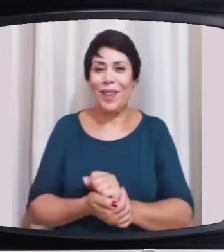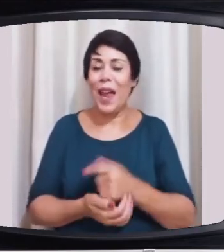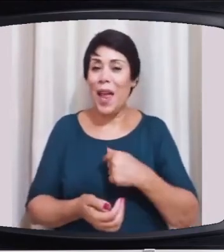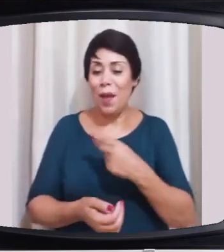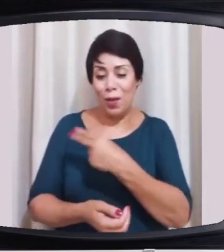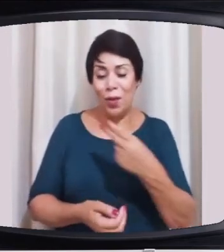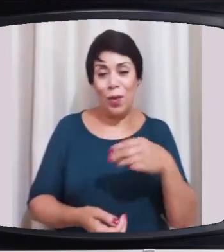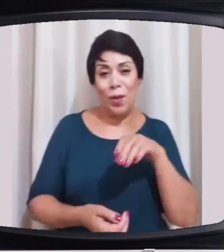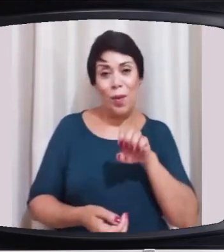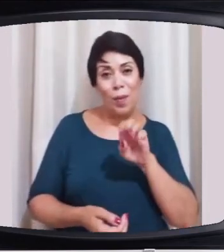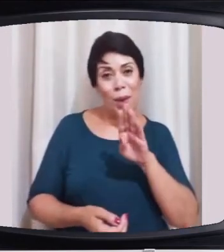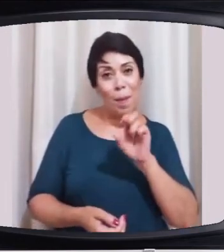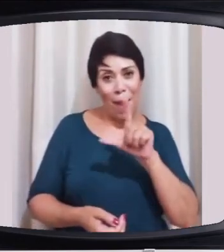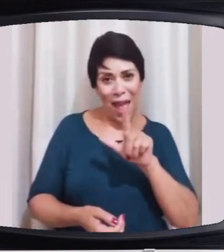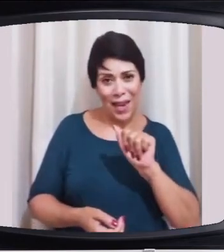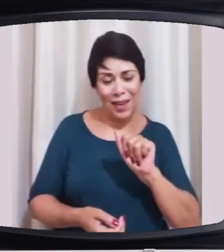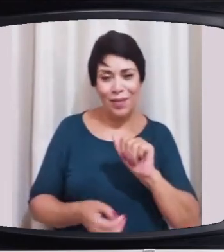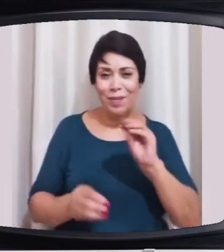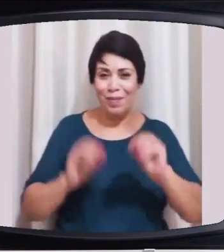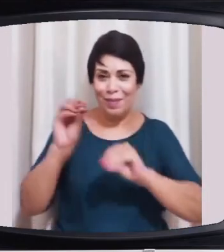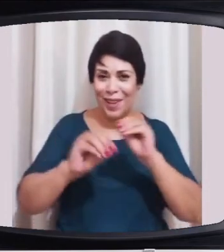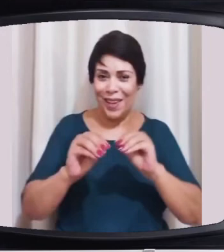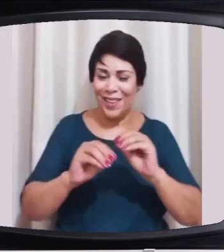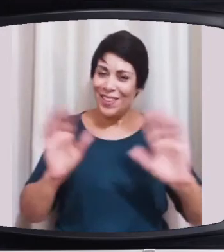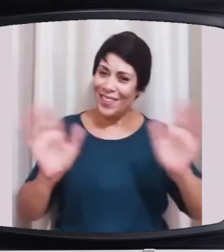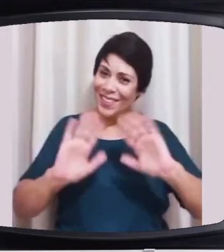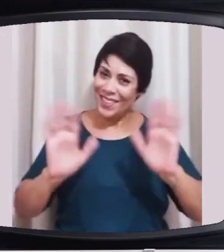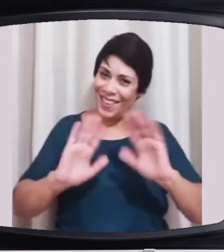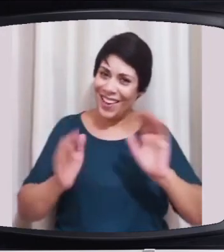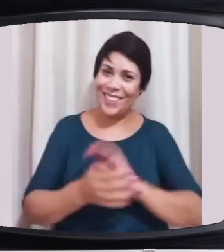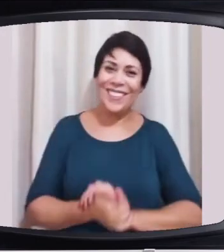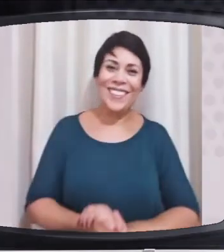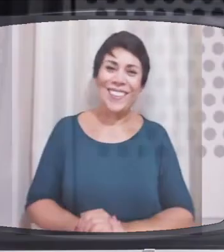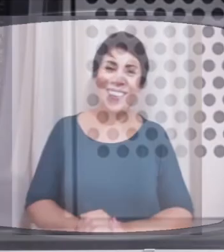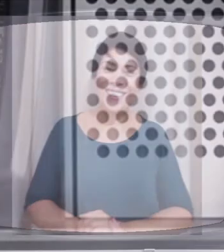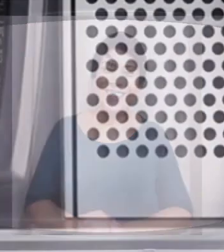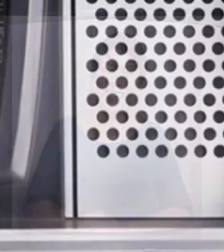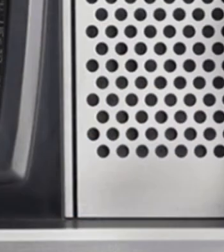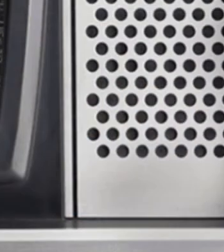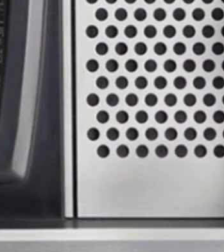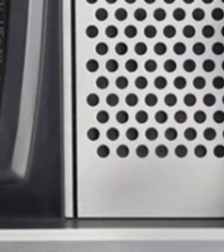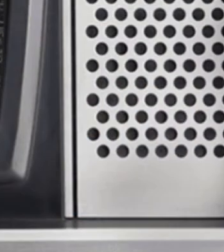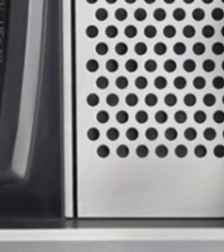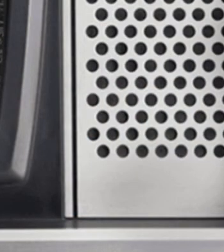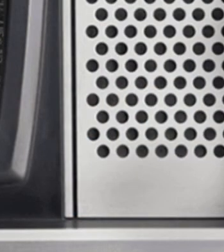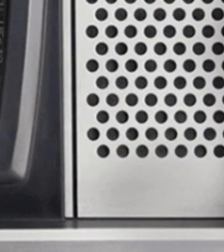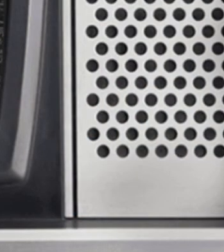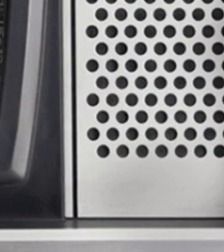Nogueira, beijo grande, te vejo no próximo vídeo.